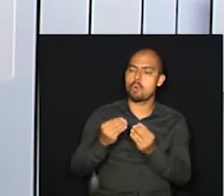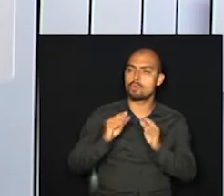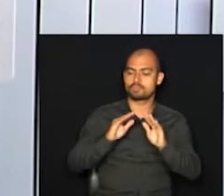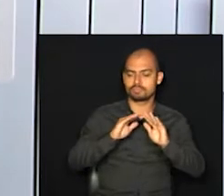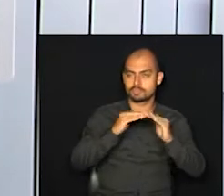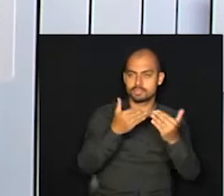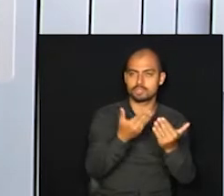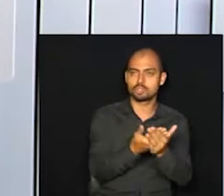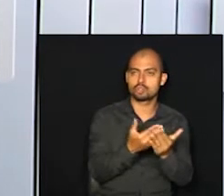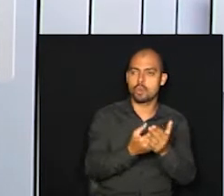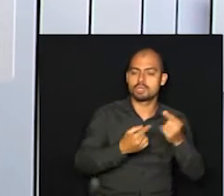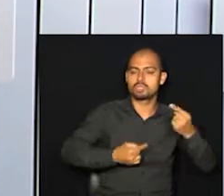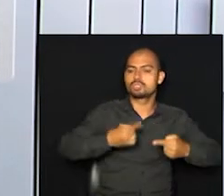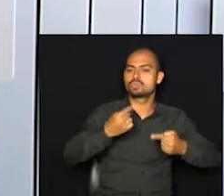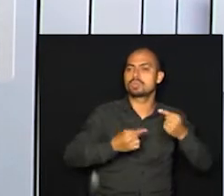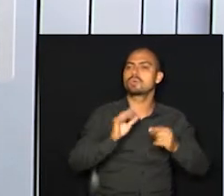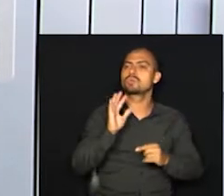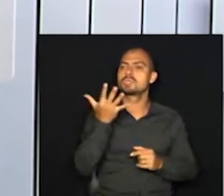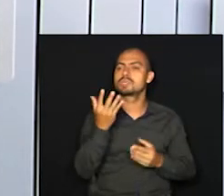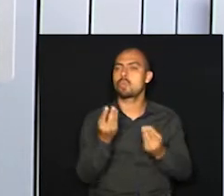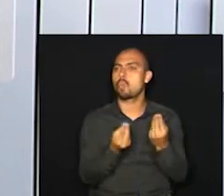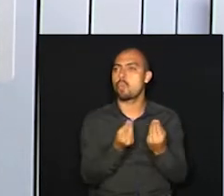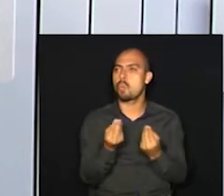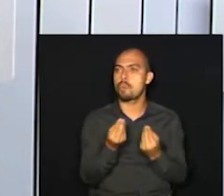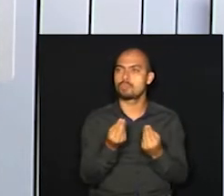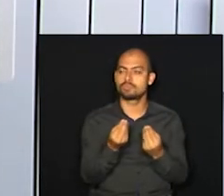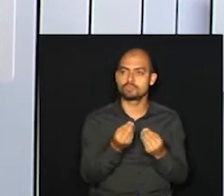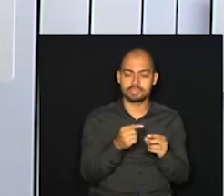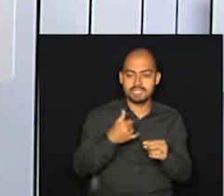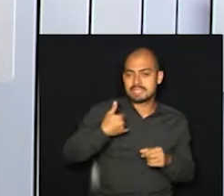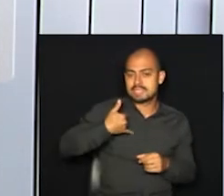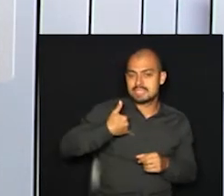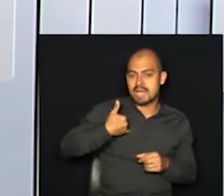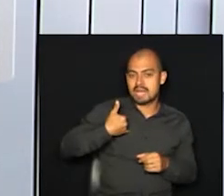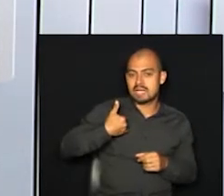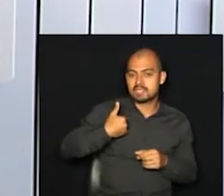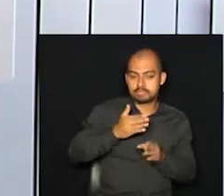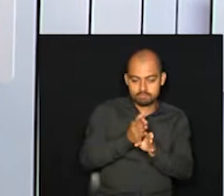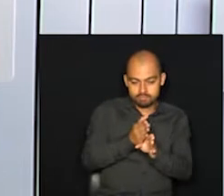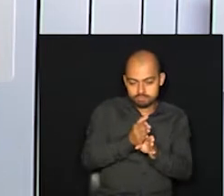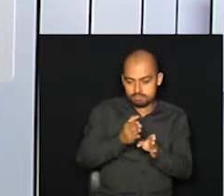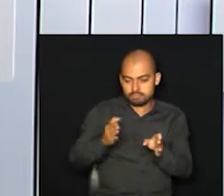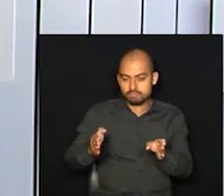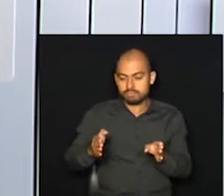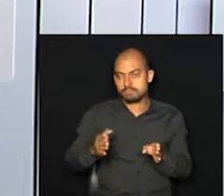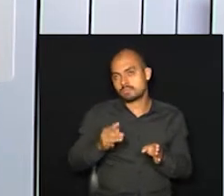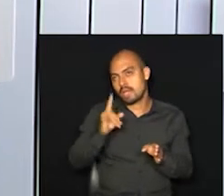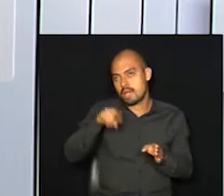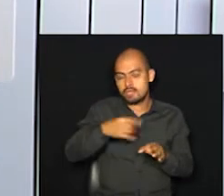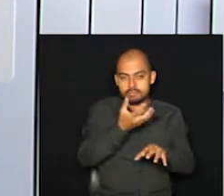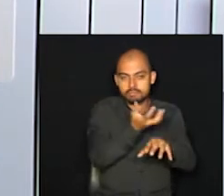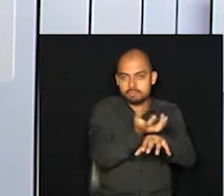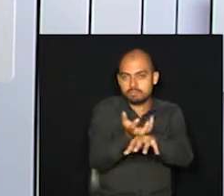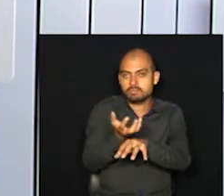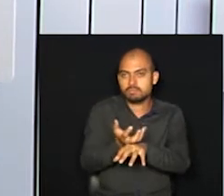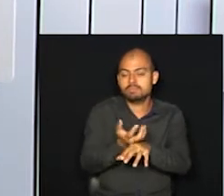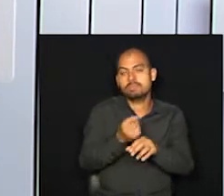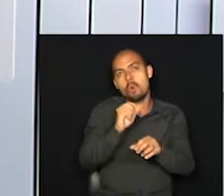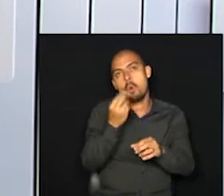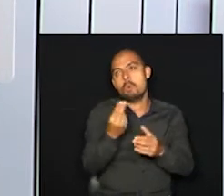estas discussões? A partir de que idade seria uma disciplina, seriam trabalhos? Como é que você